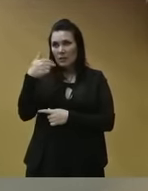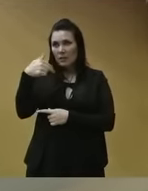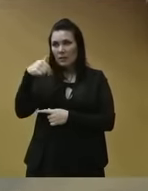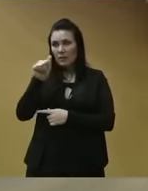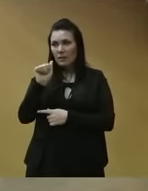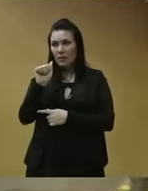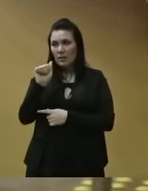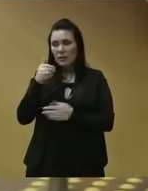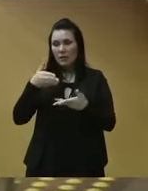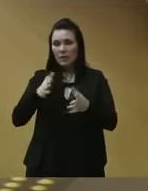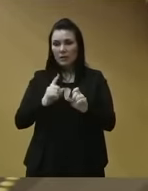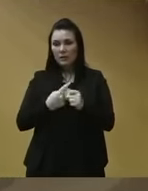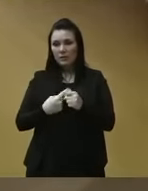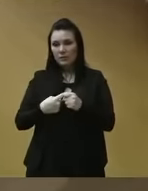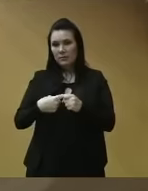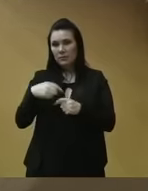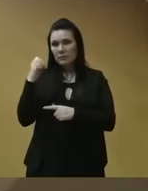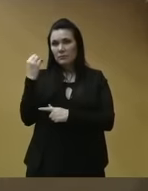Alegre.